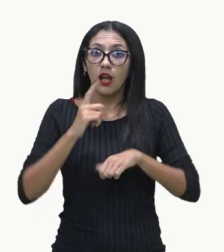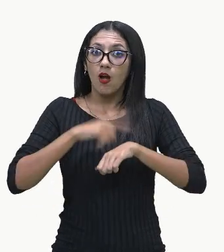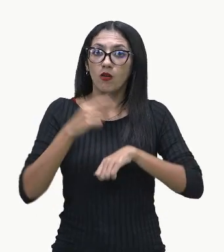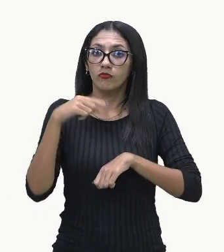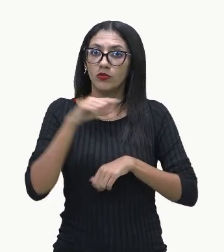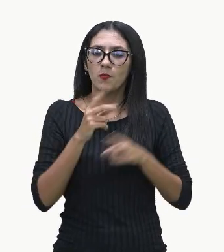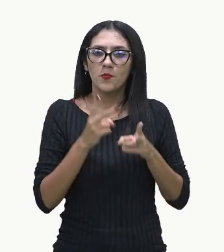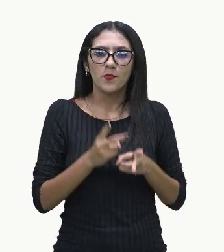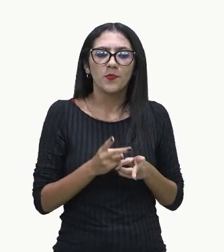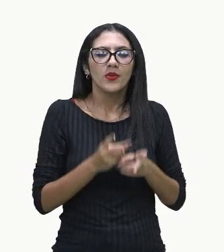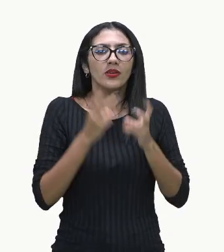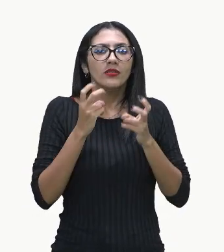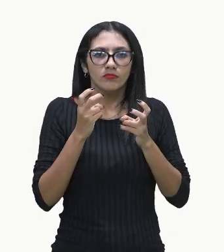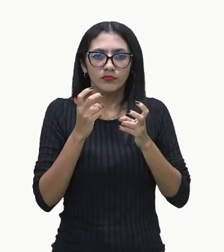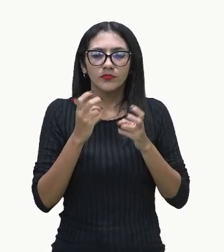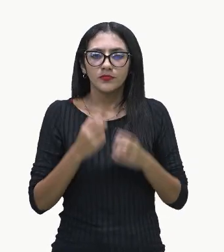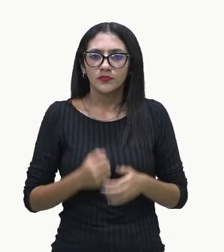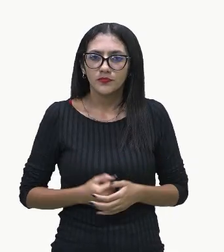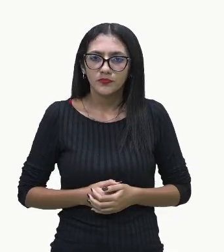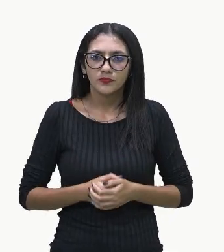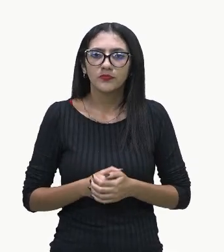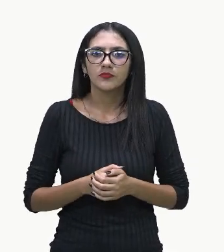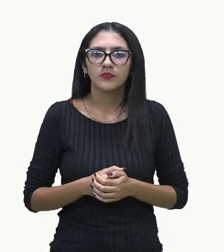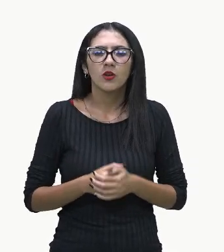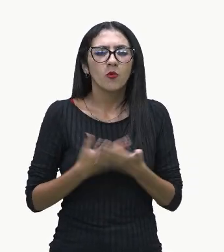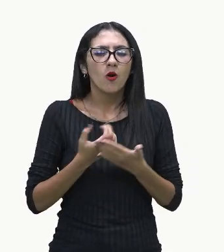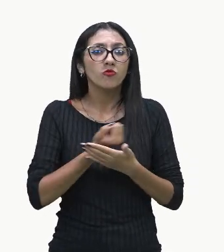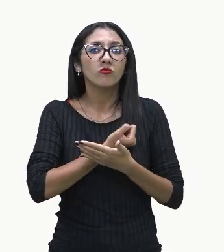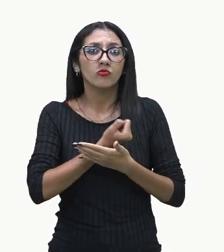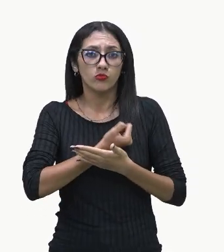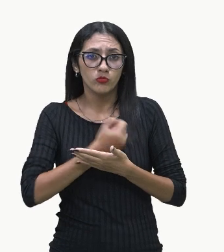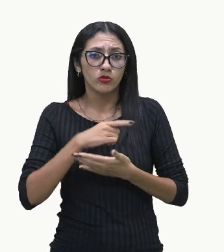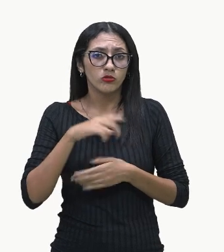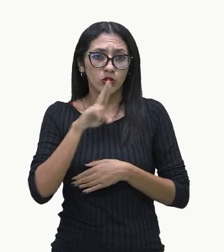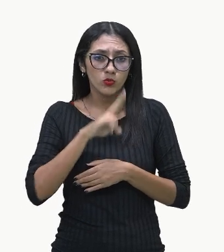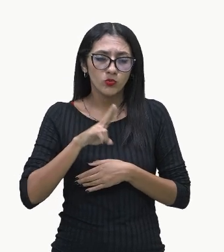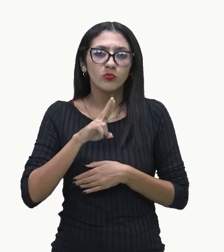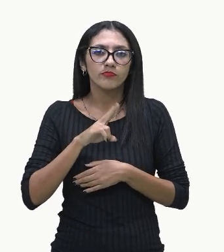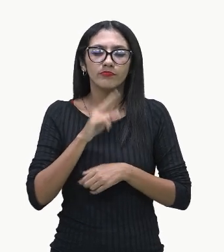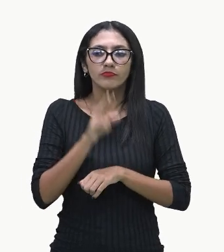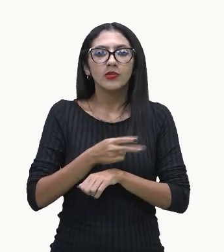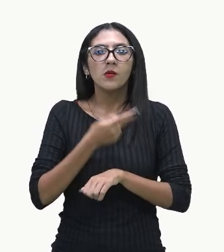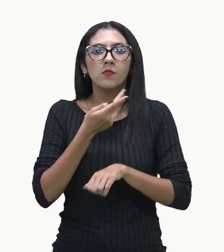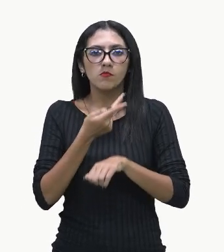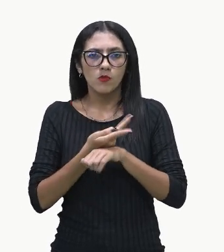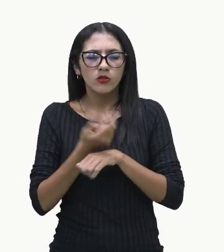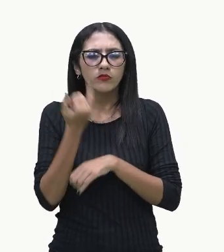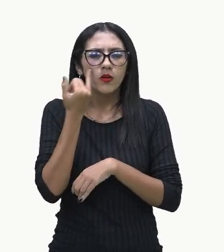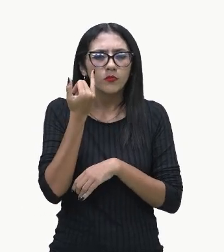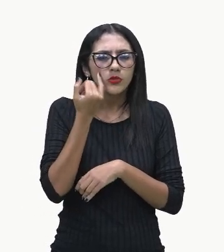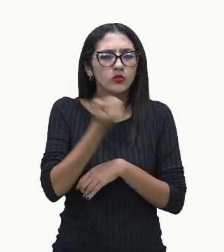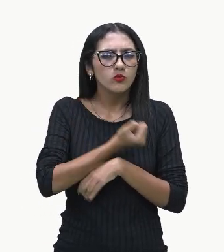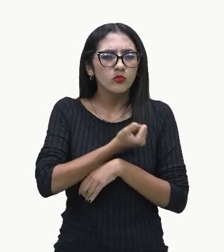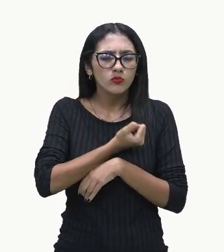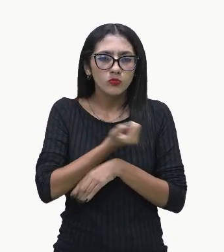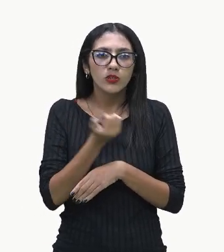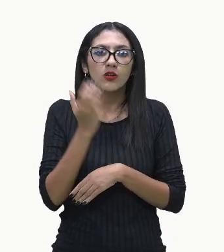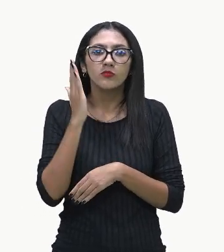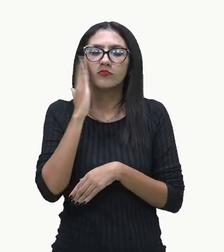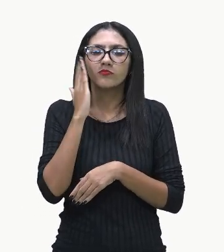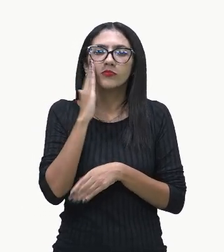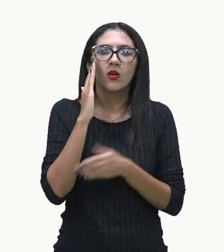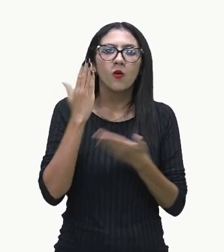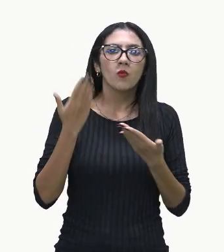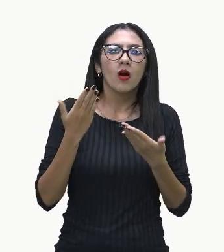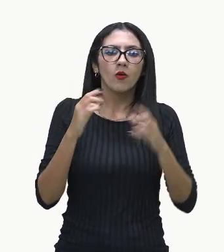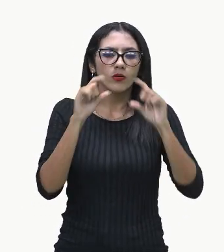perceber quais são os elementos que você tem. Conhecendo os elementos que você tem, você vai saber, então, qual